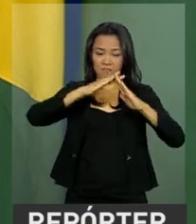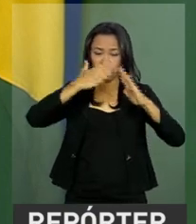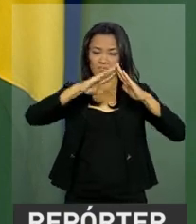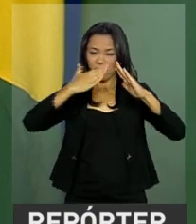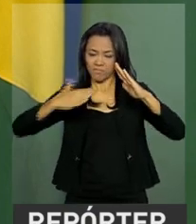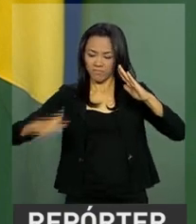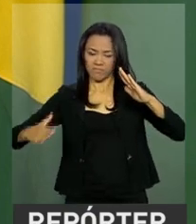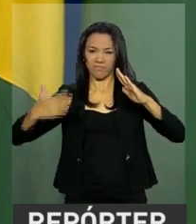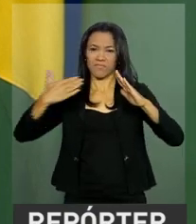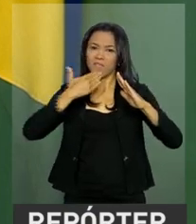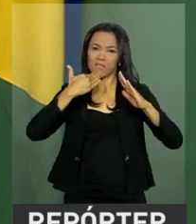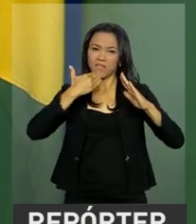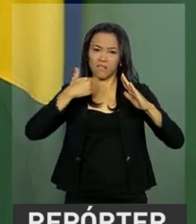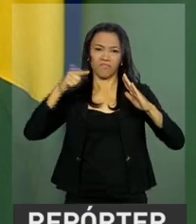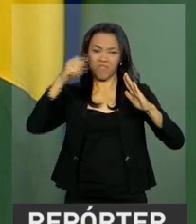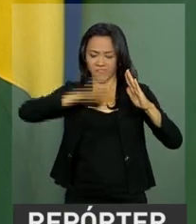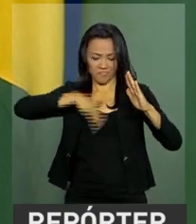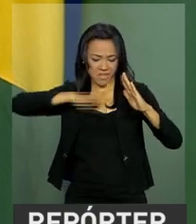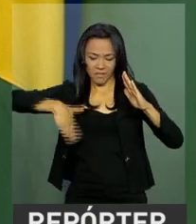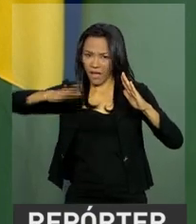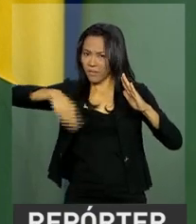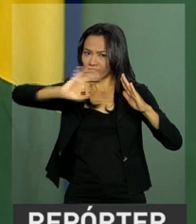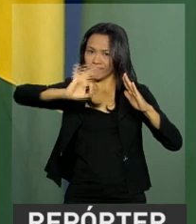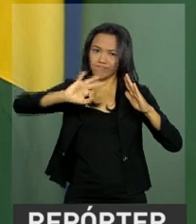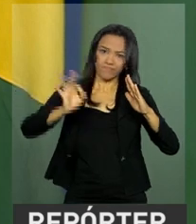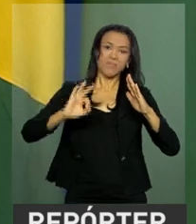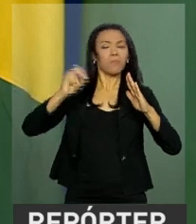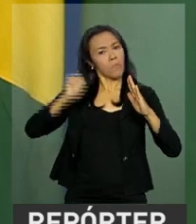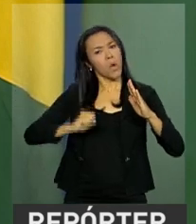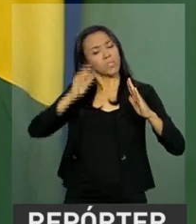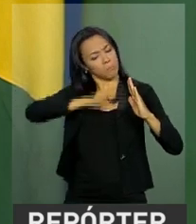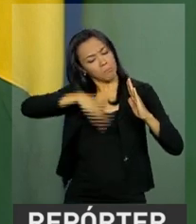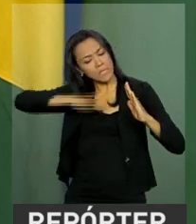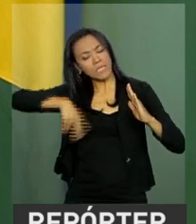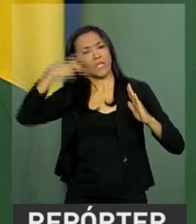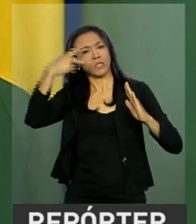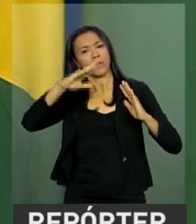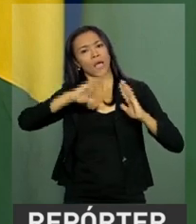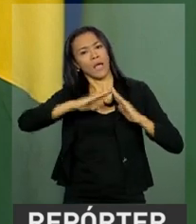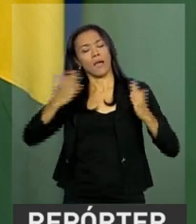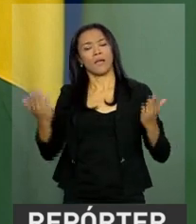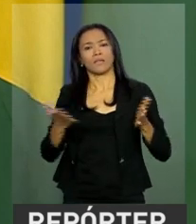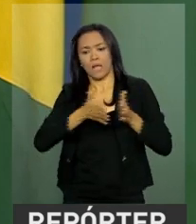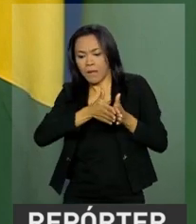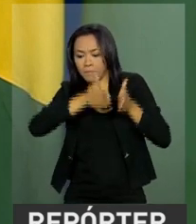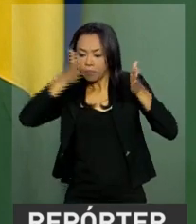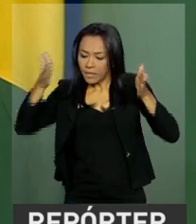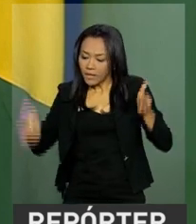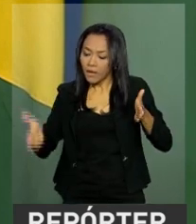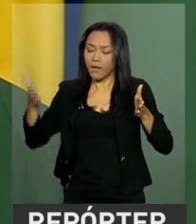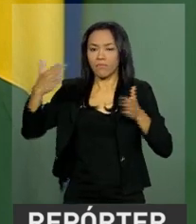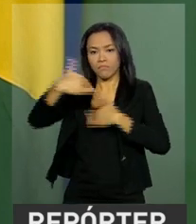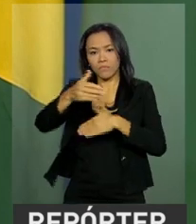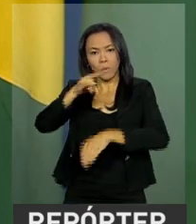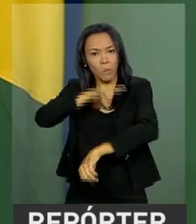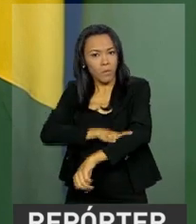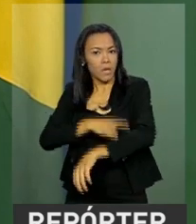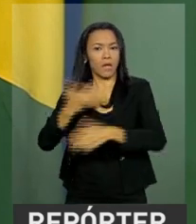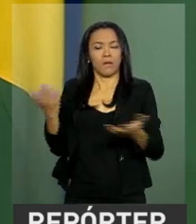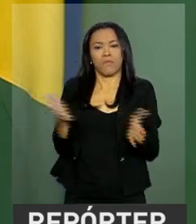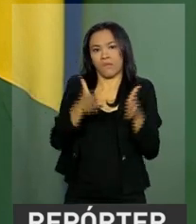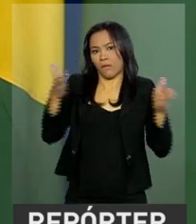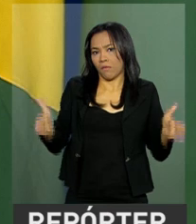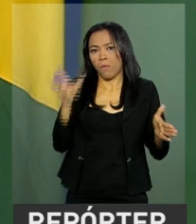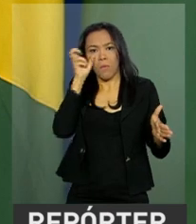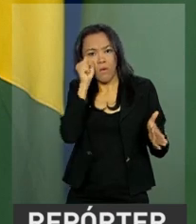destelhadas, não pintadas, que possa verdadeiramente pintar a sua casa, ampliar um quarto, ampliar o banheiro, o governador